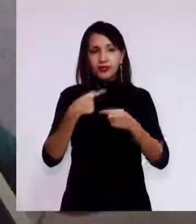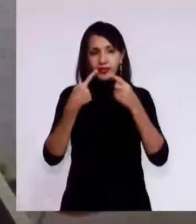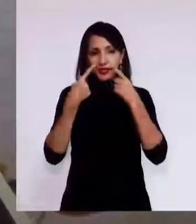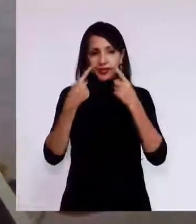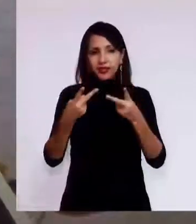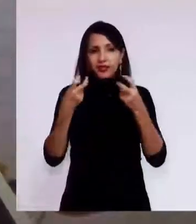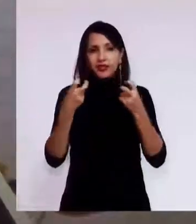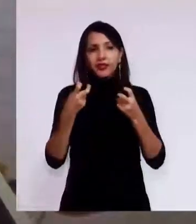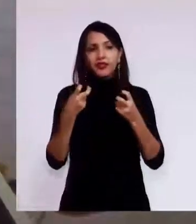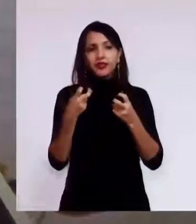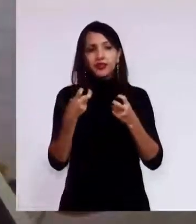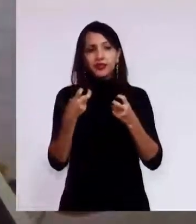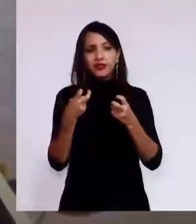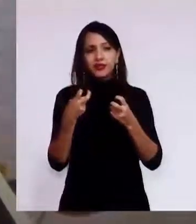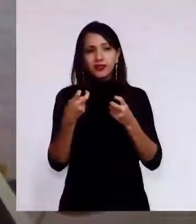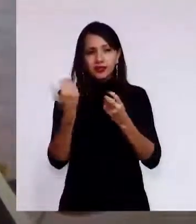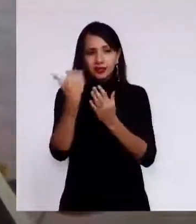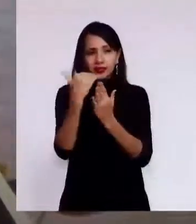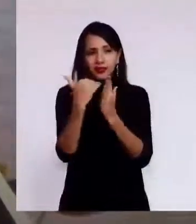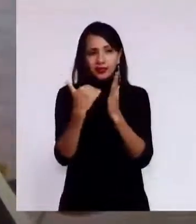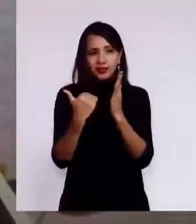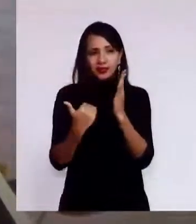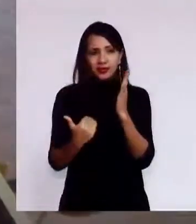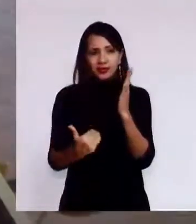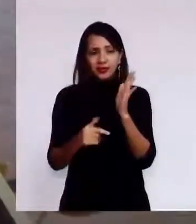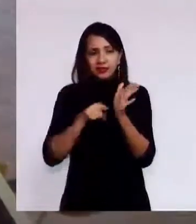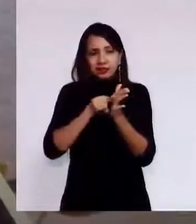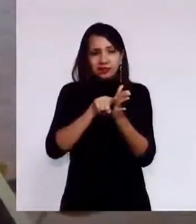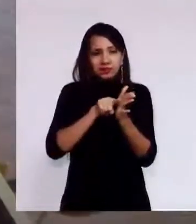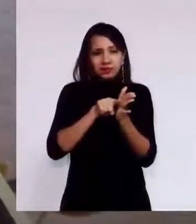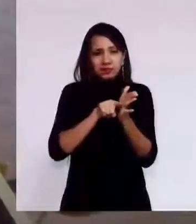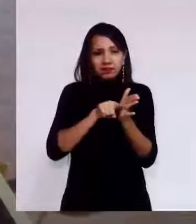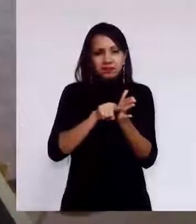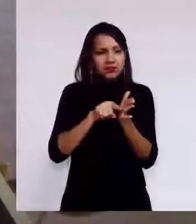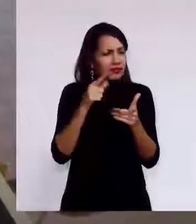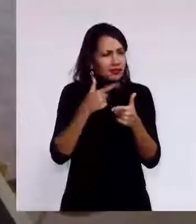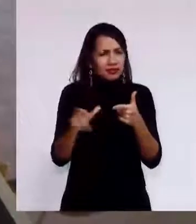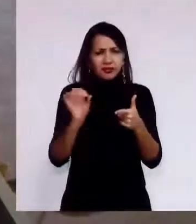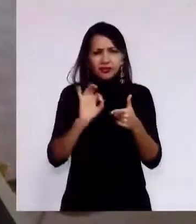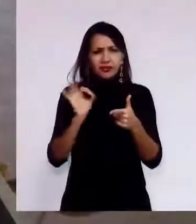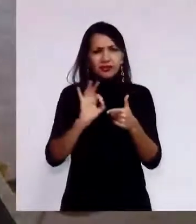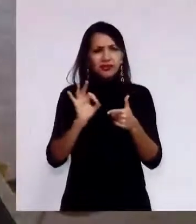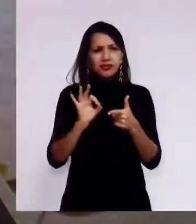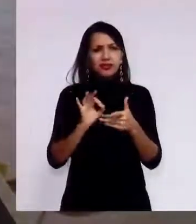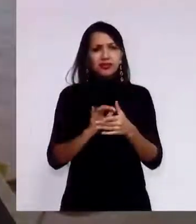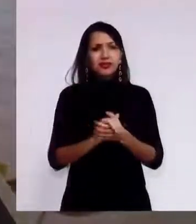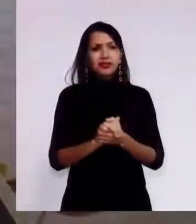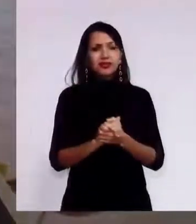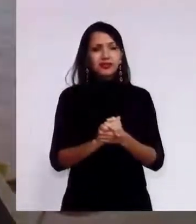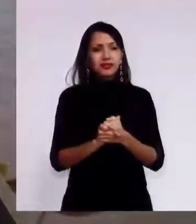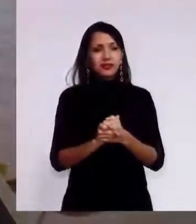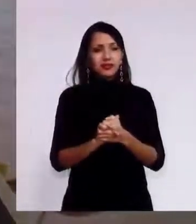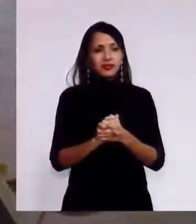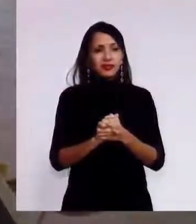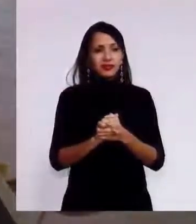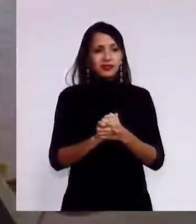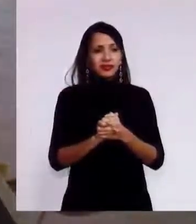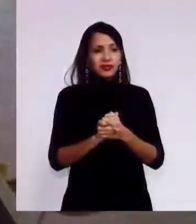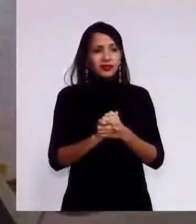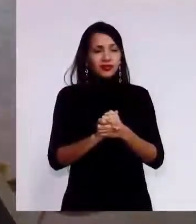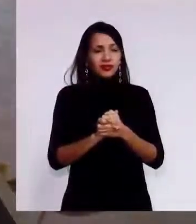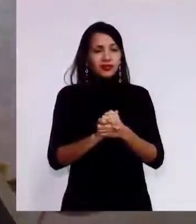vai um levantamento, uma incógnita, sem problema nenhum de fazer melhoria contínua, mas aqui, nesse meu tempo,